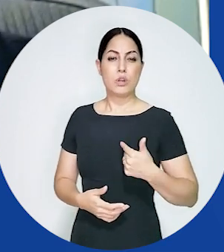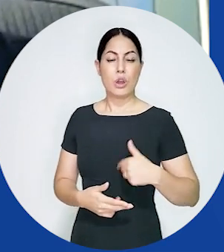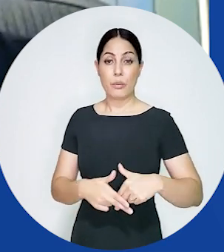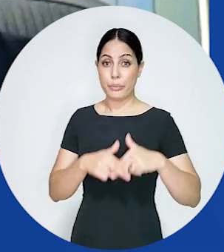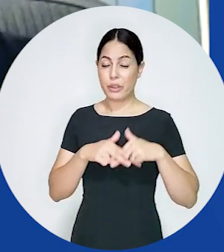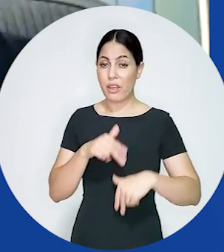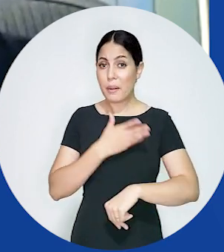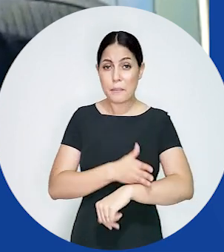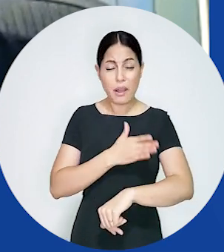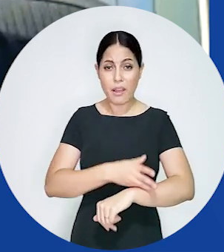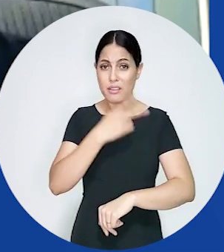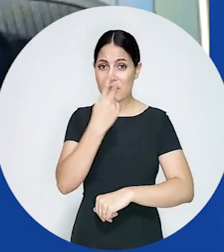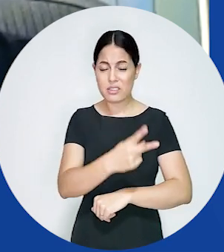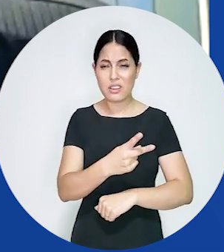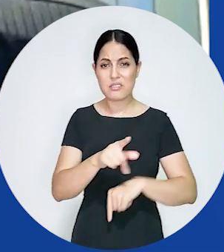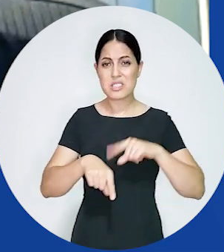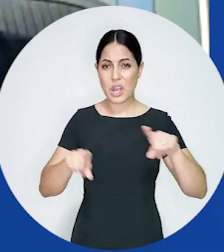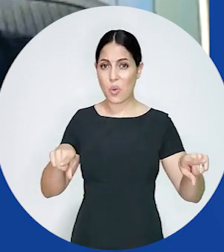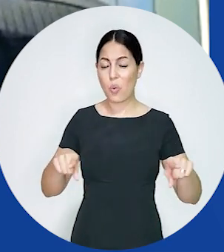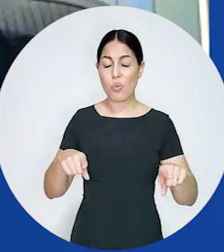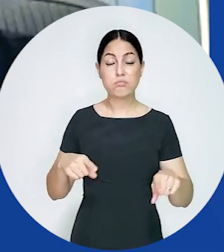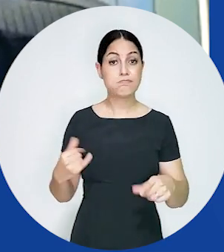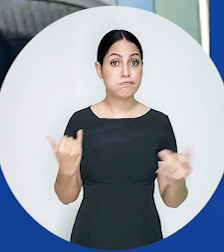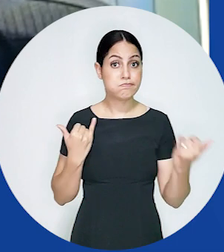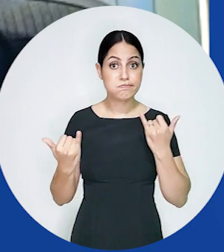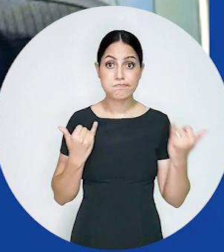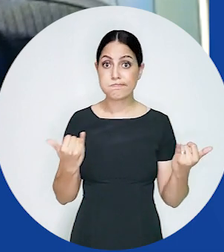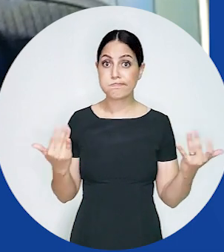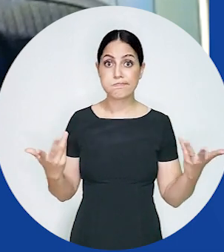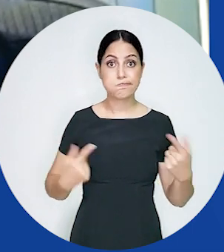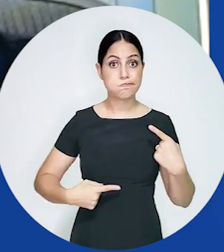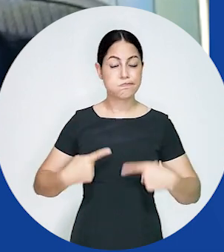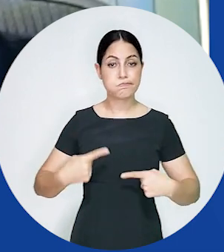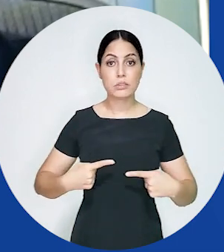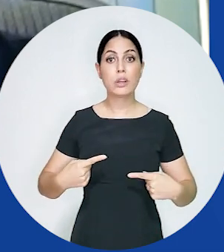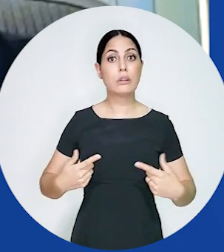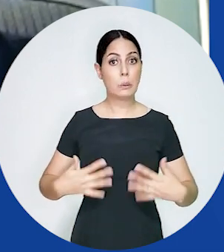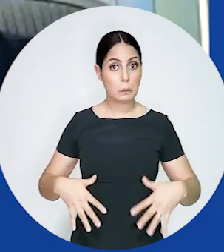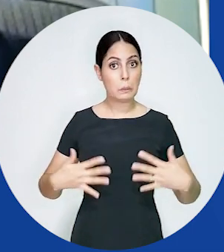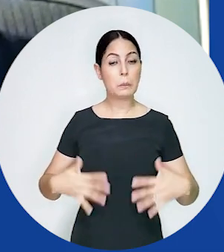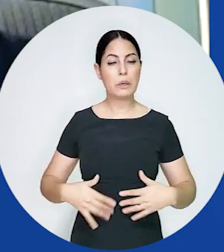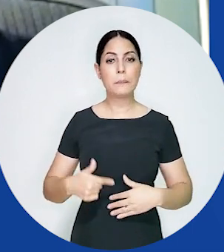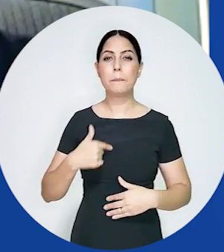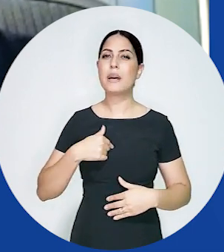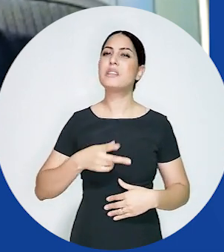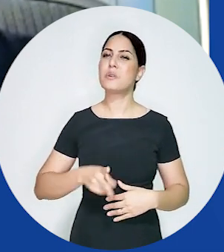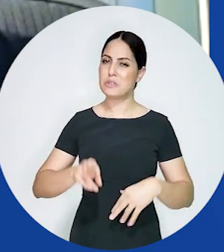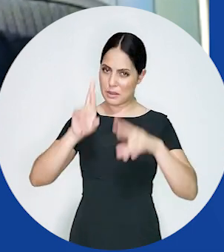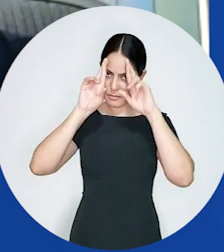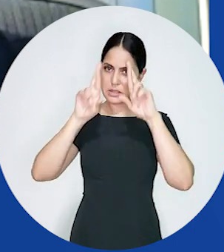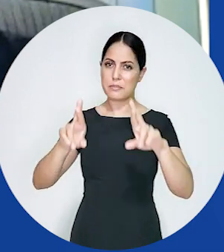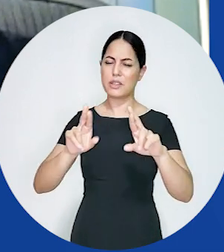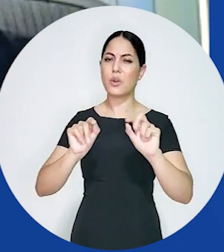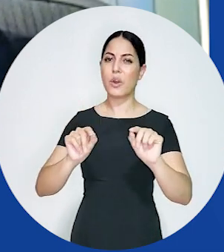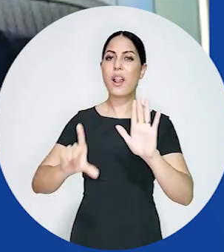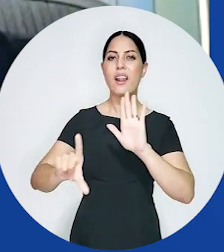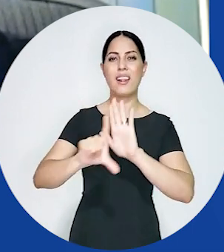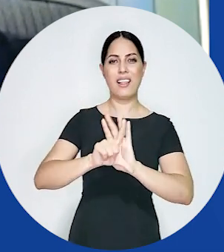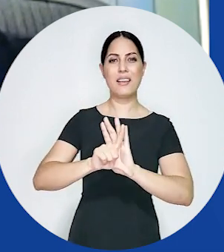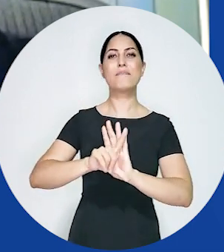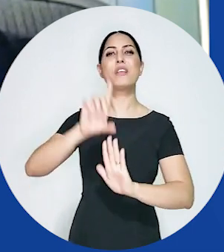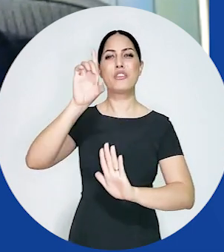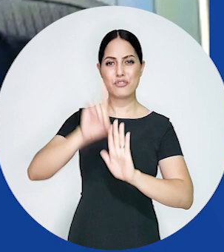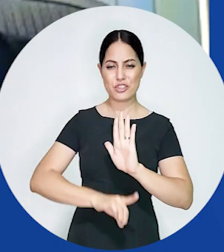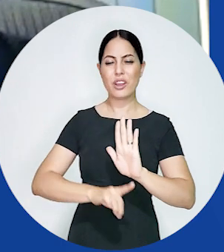tinham consequências práticas e tal. E tinham alguns com formação jurídica sólida. Né? Enfim, eu sempre respeitei